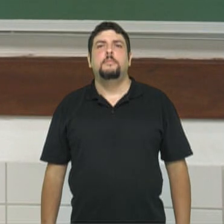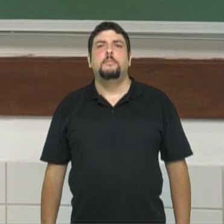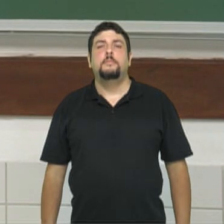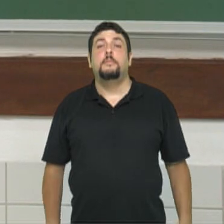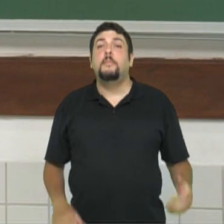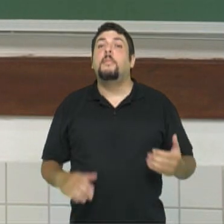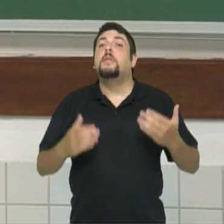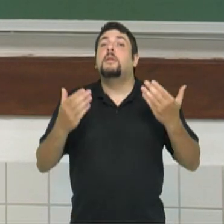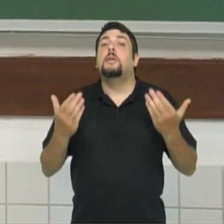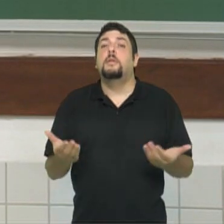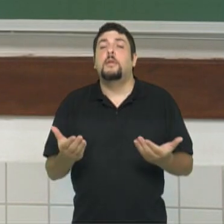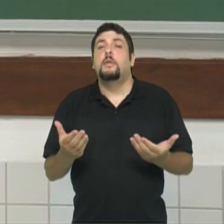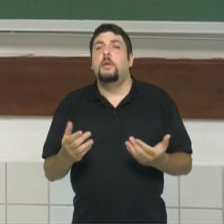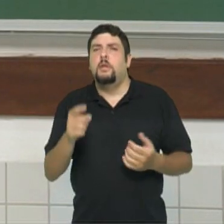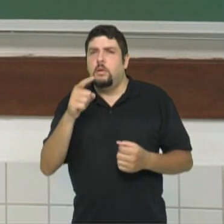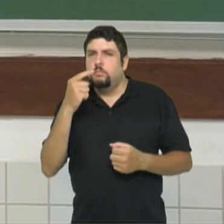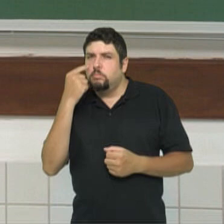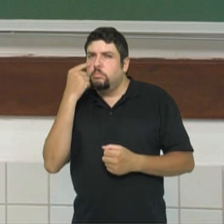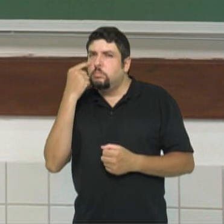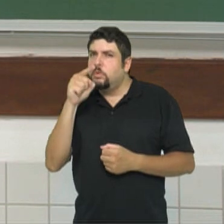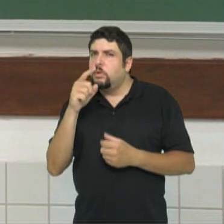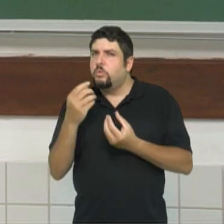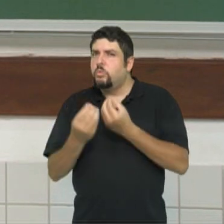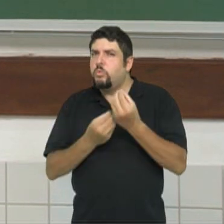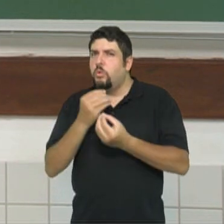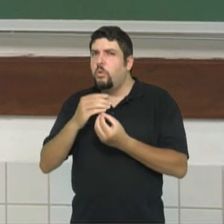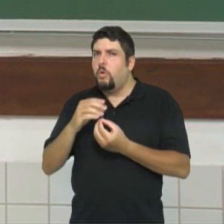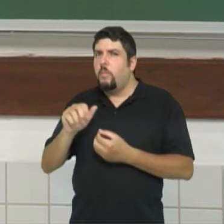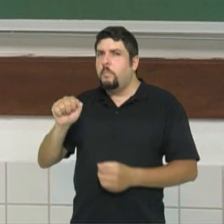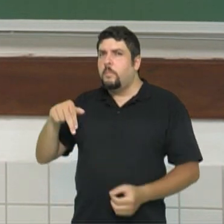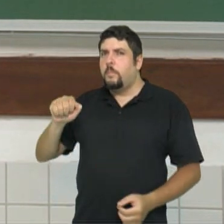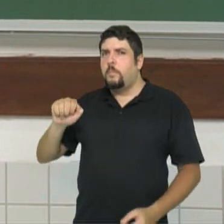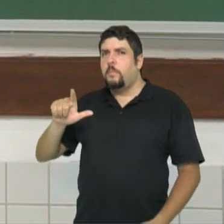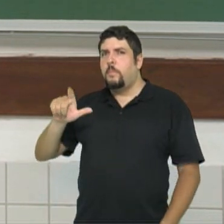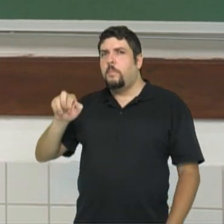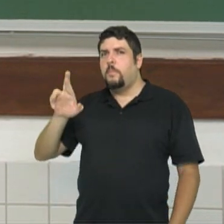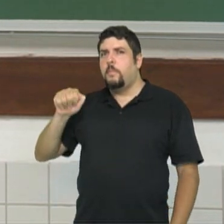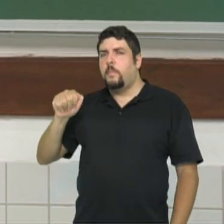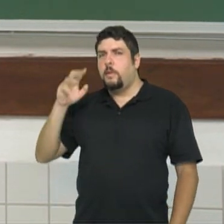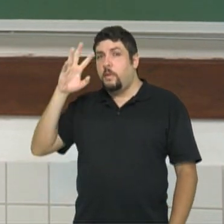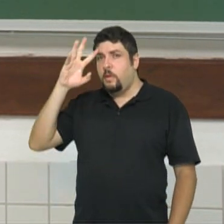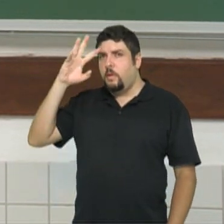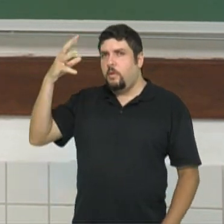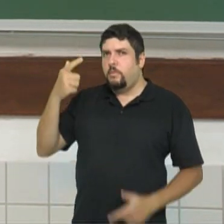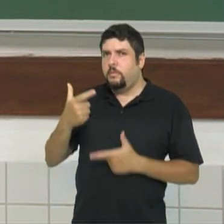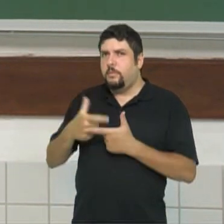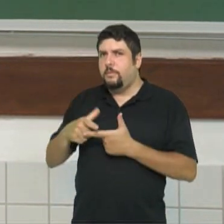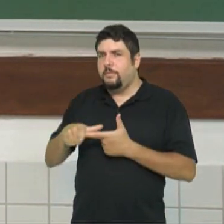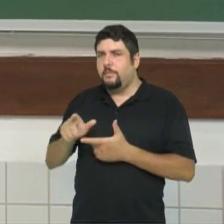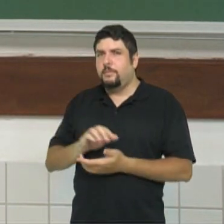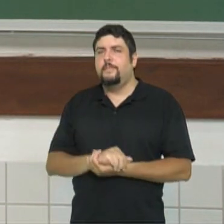E então, descobriram qual foi a solução que a Ana Clara deu para o problema inicial? Vamos